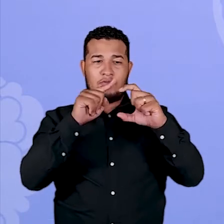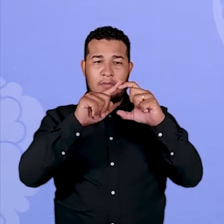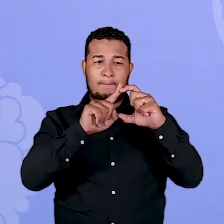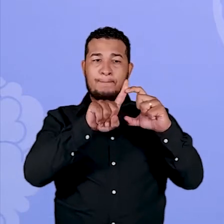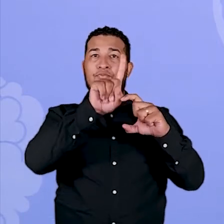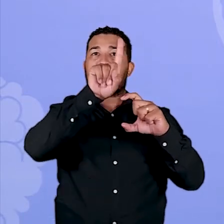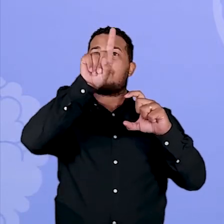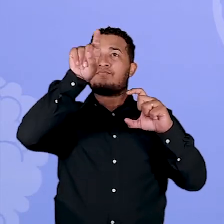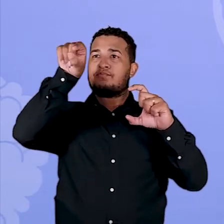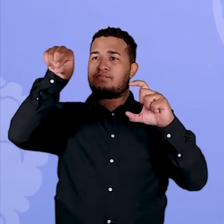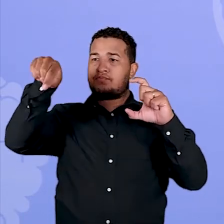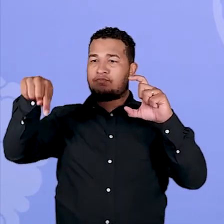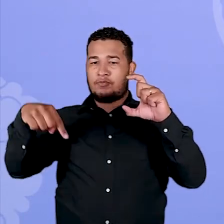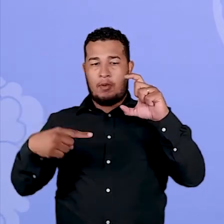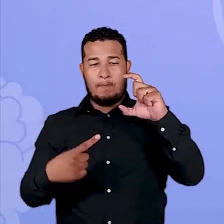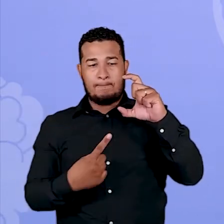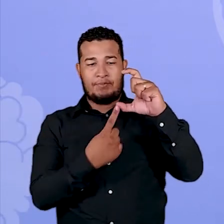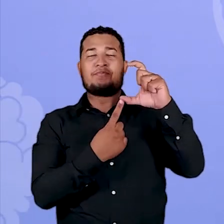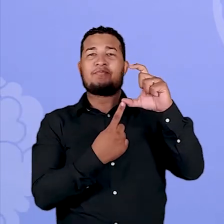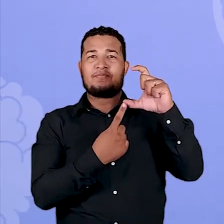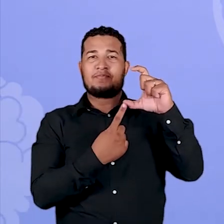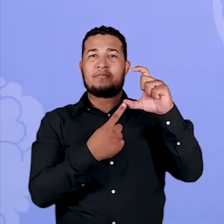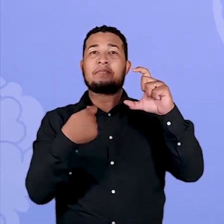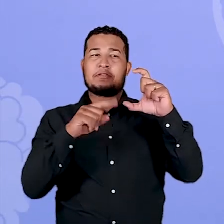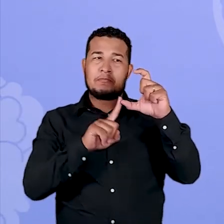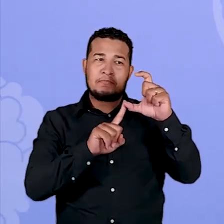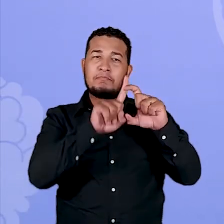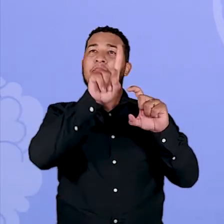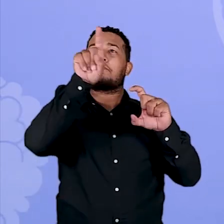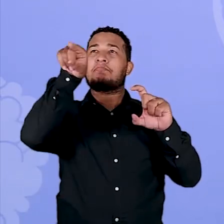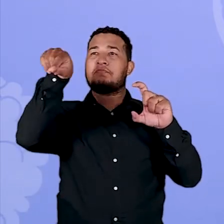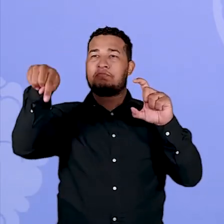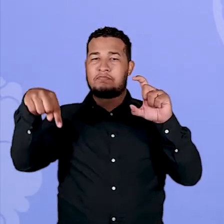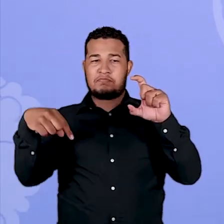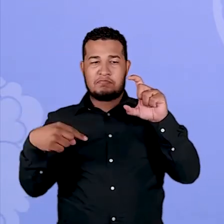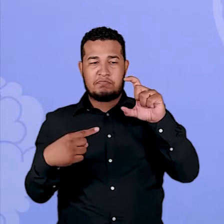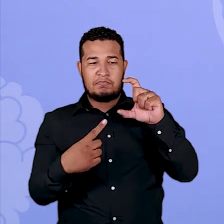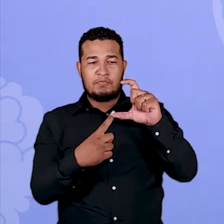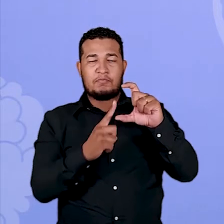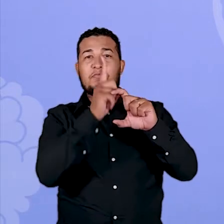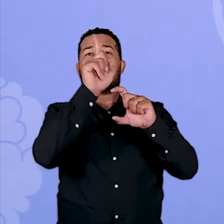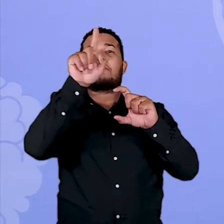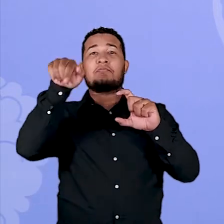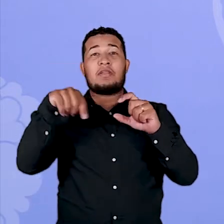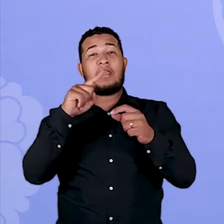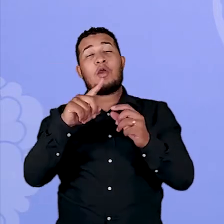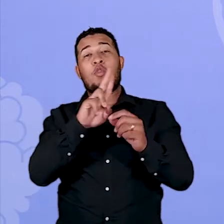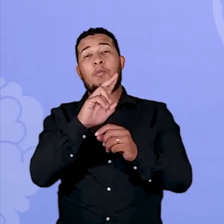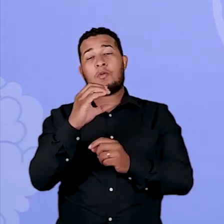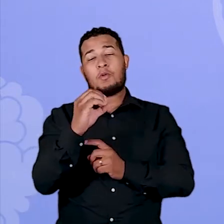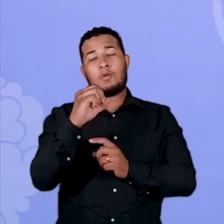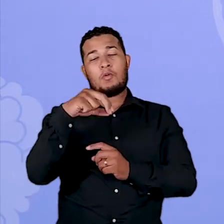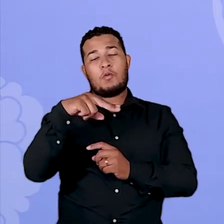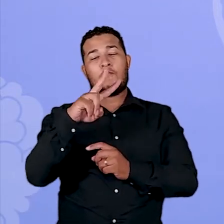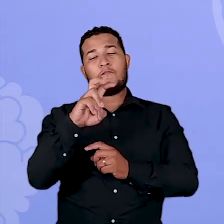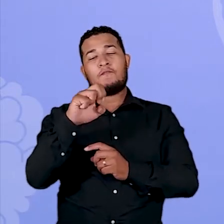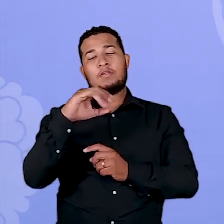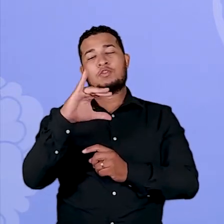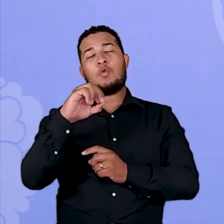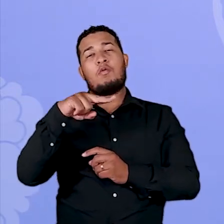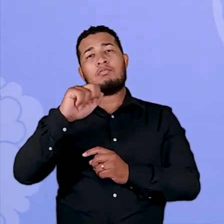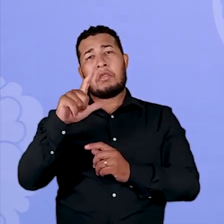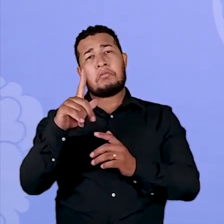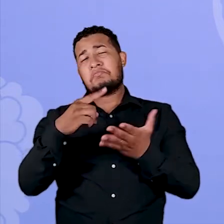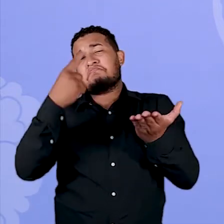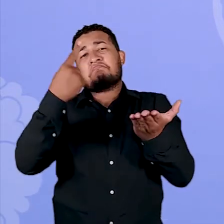negativo. Ele sai do meu polo positivo e volta para o negativo. A gente fala que esse é o fluxo convencional, que a gente